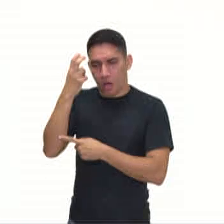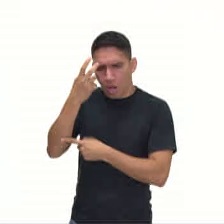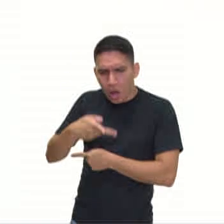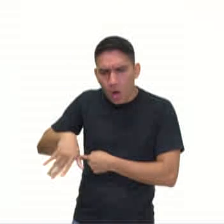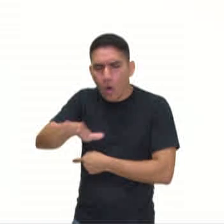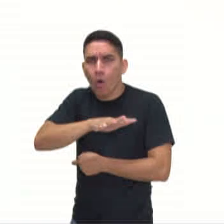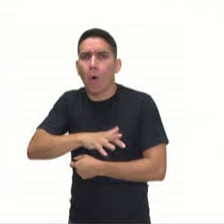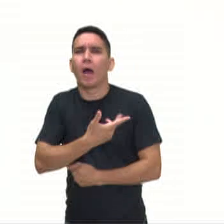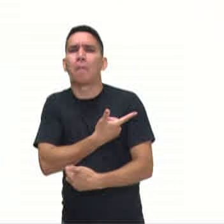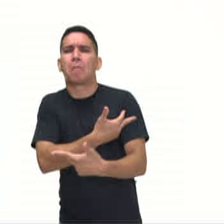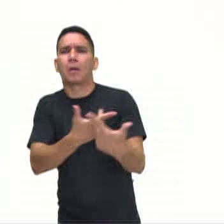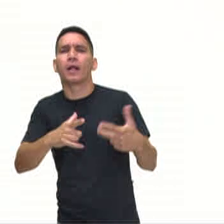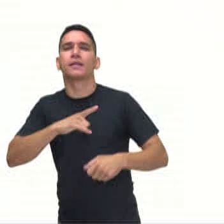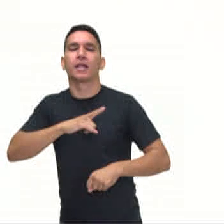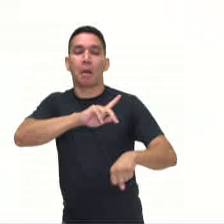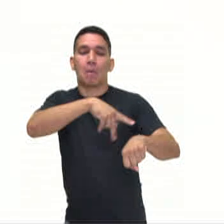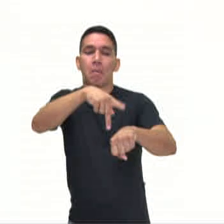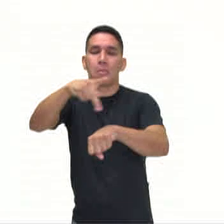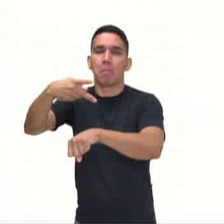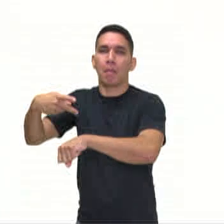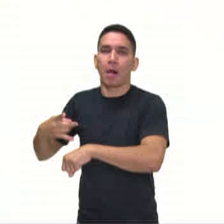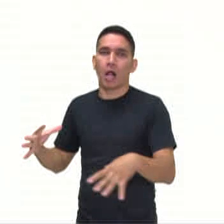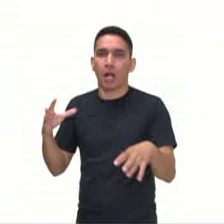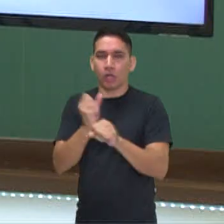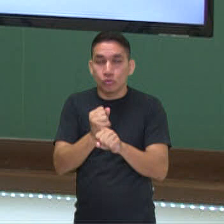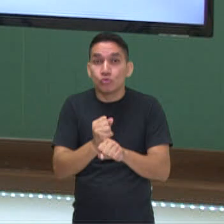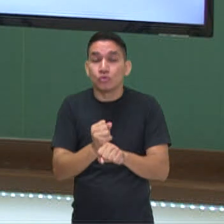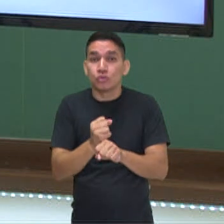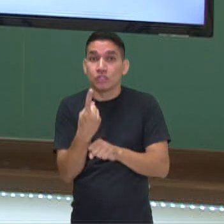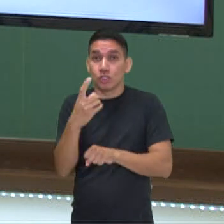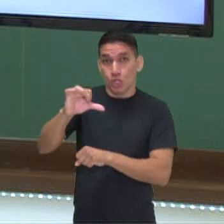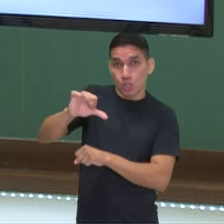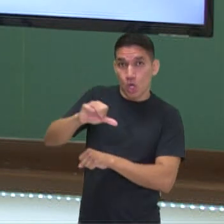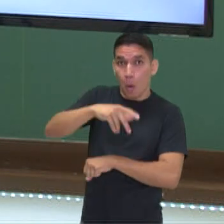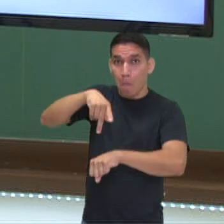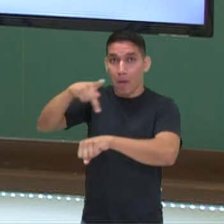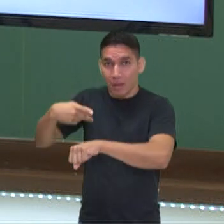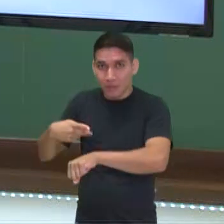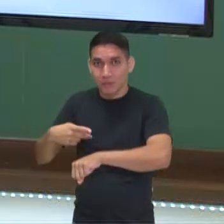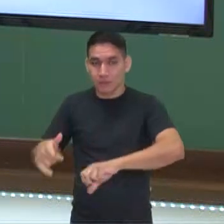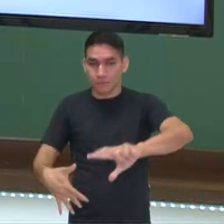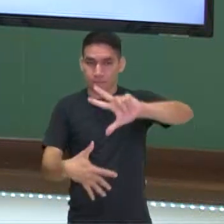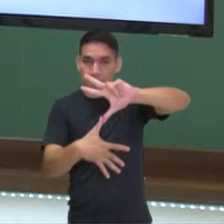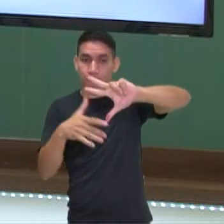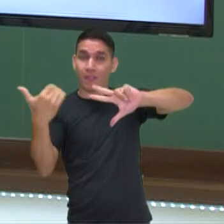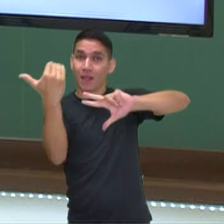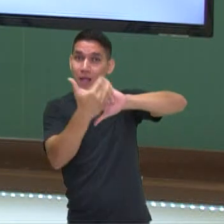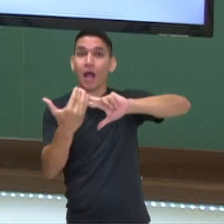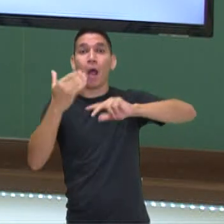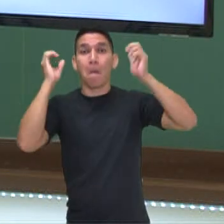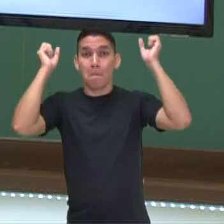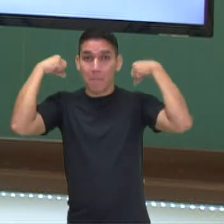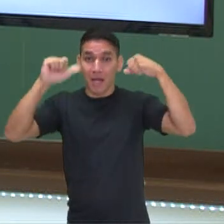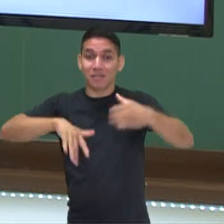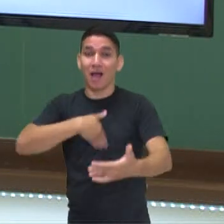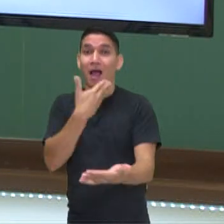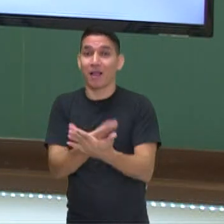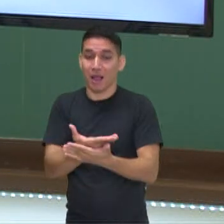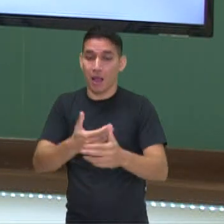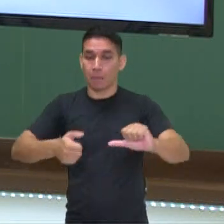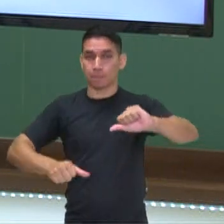composta por 19 países, né? Do México até aqui o Uruguai, na América do Sul, onde o espanhol é a